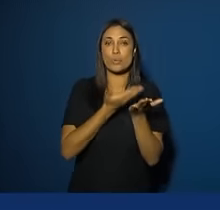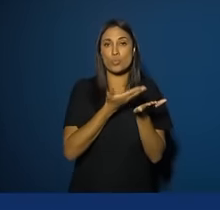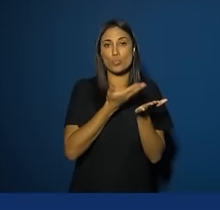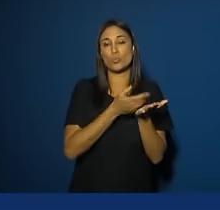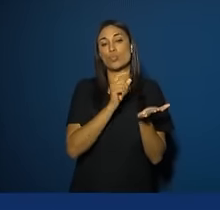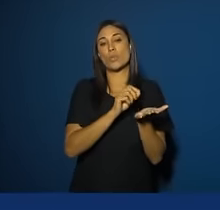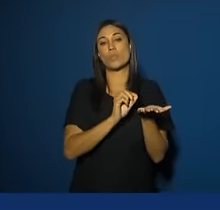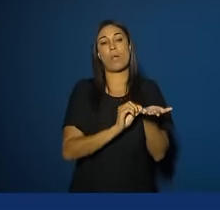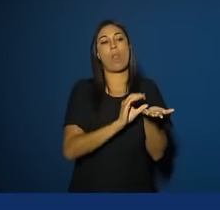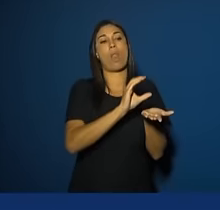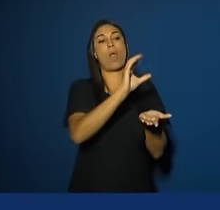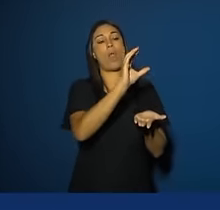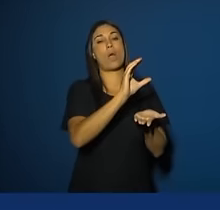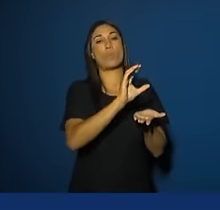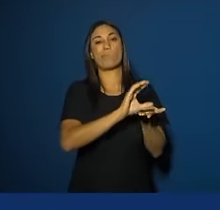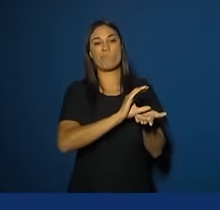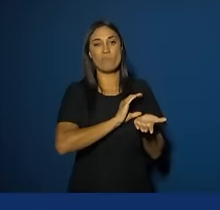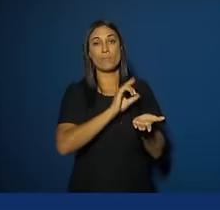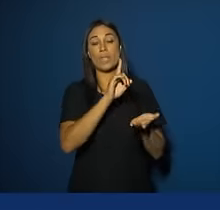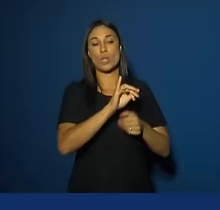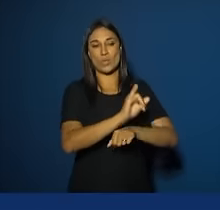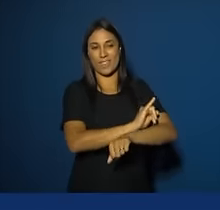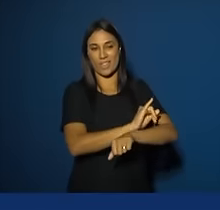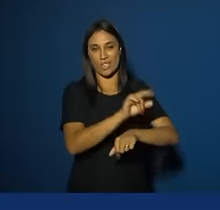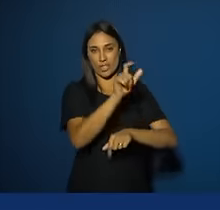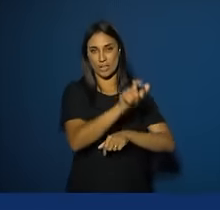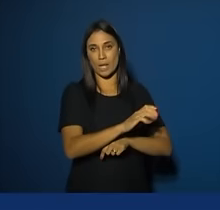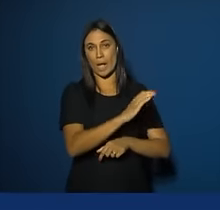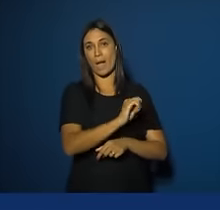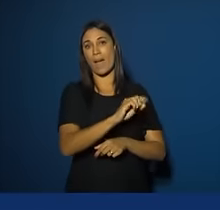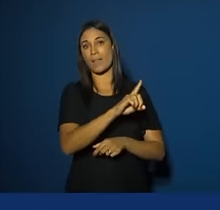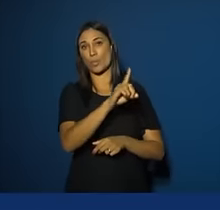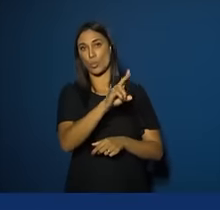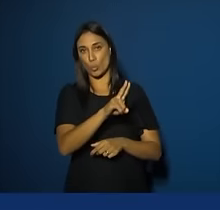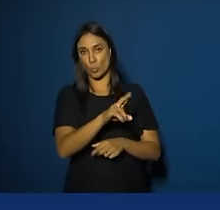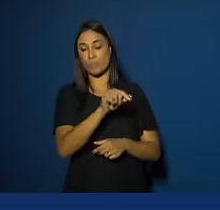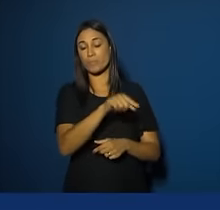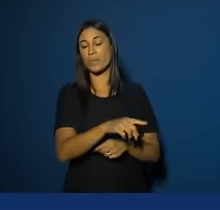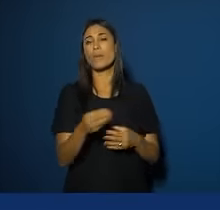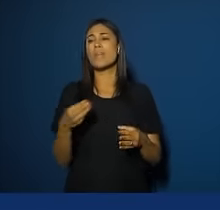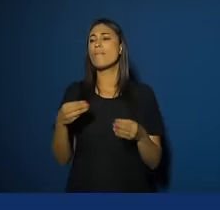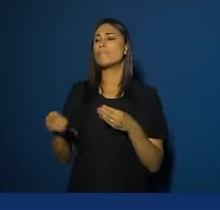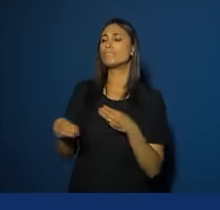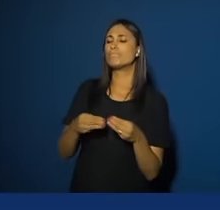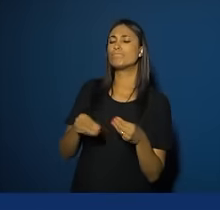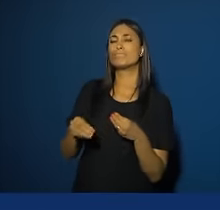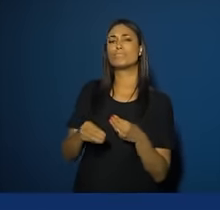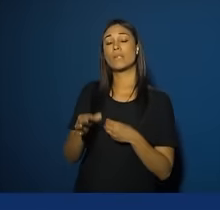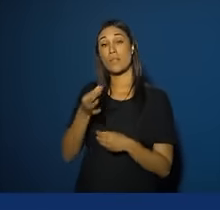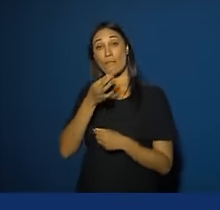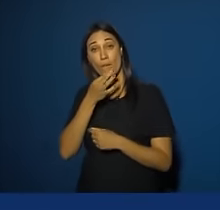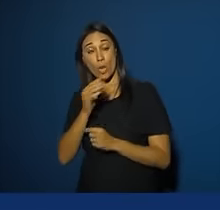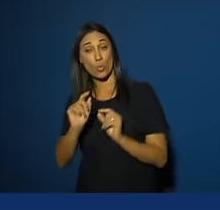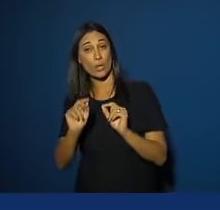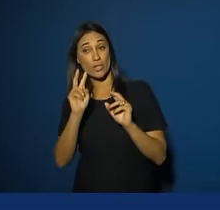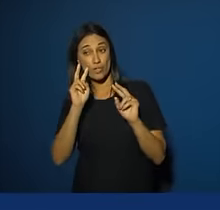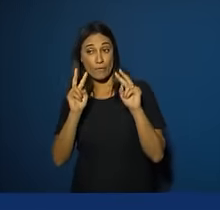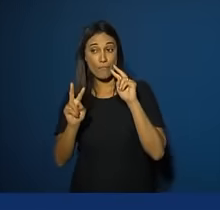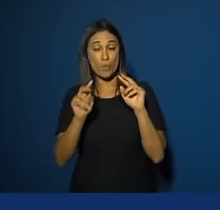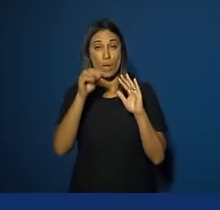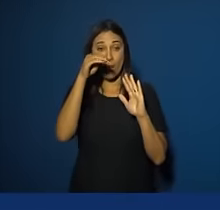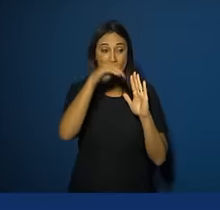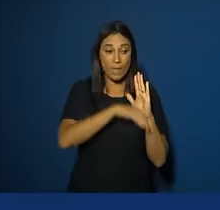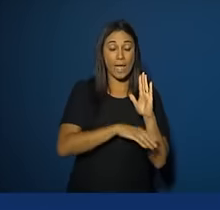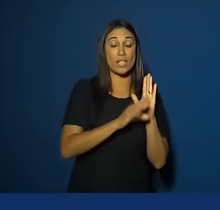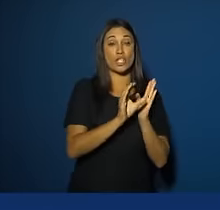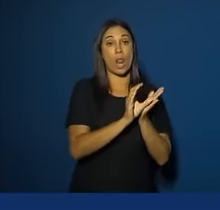sobre crescimento de lucros, que é o nosso estrategista. Né? Essa inflexão que o Bruno comentou, a gente viu queda de lucro